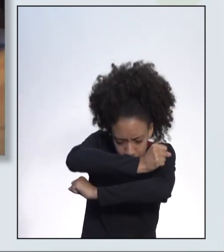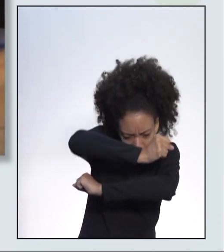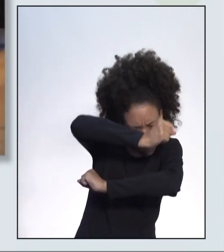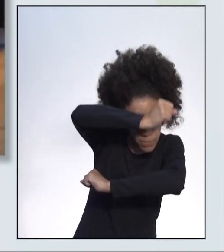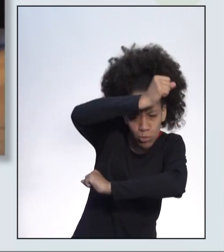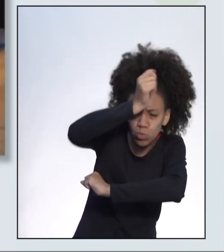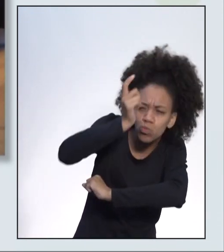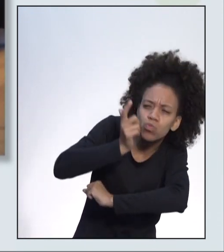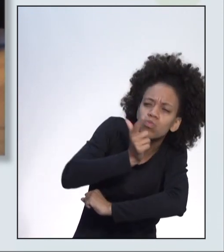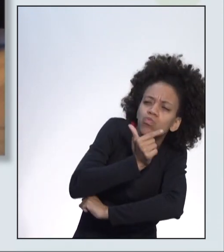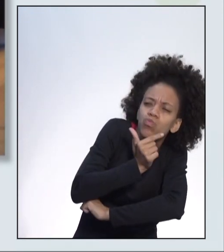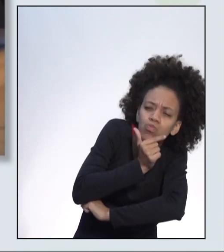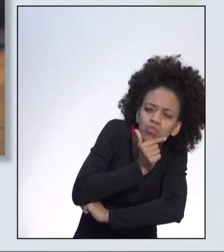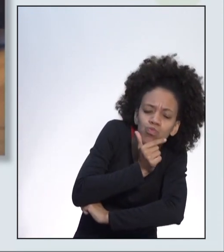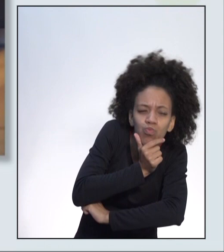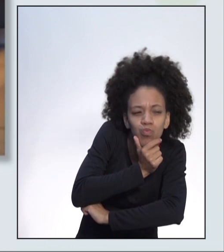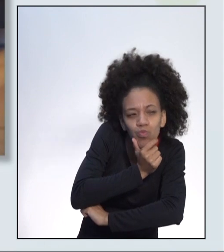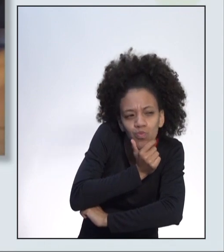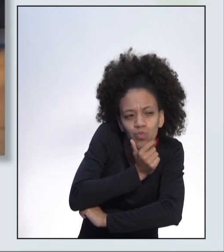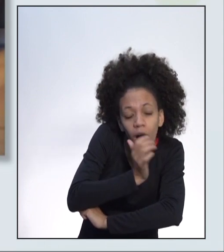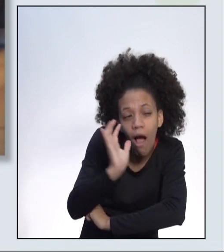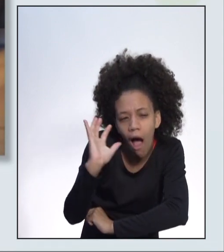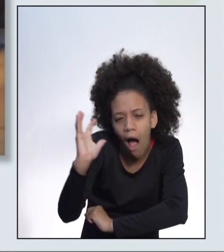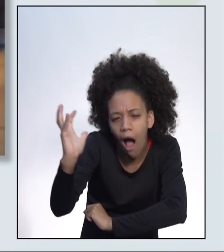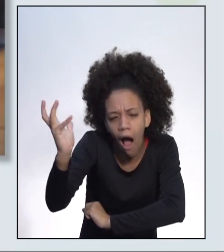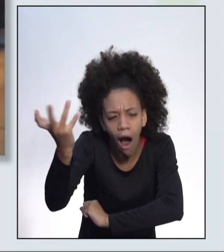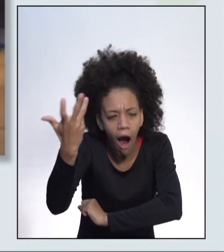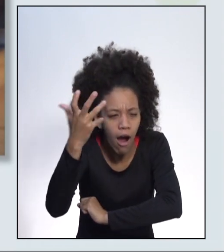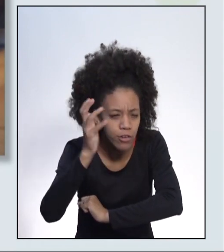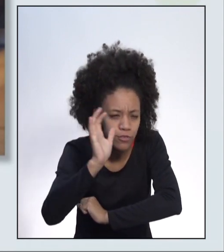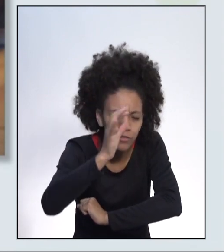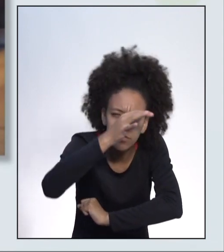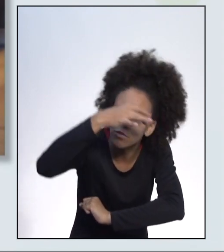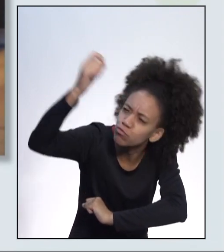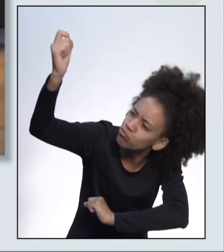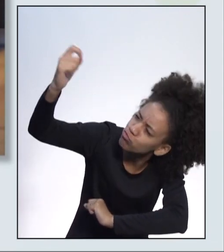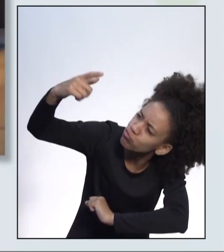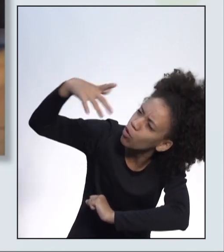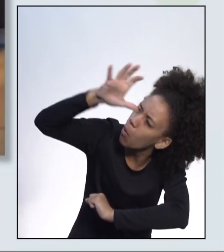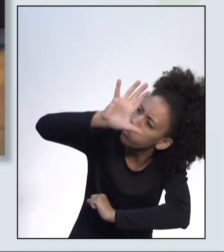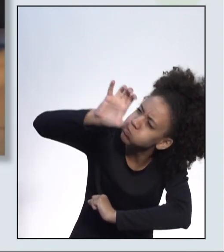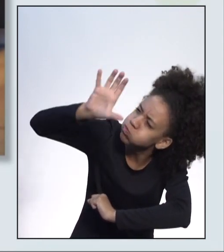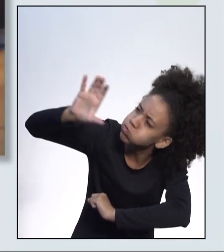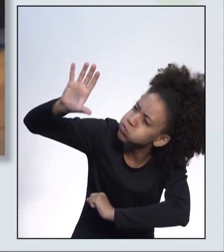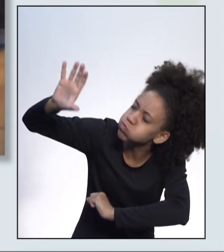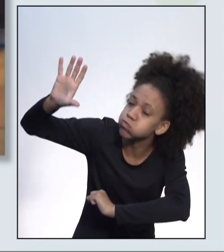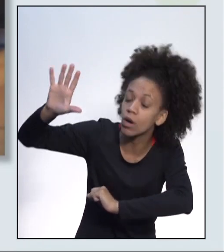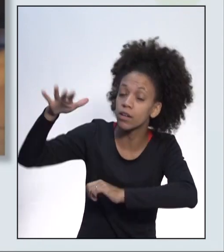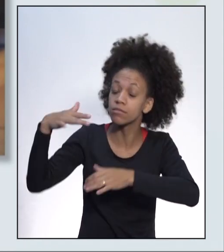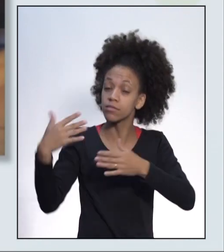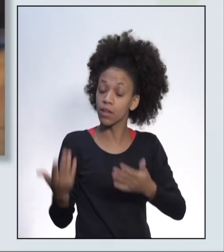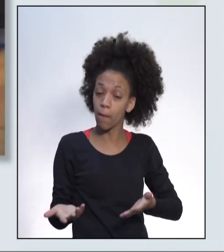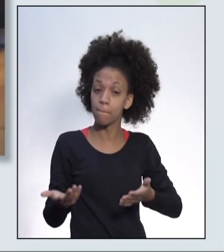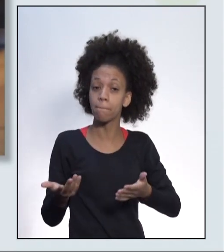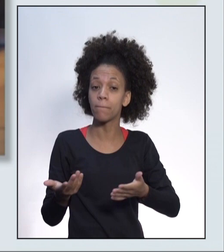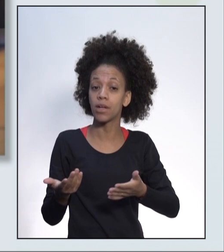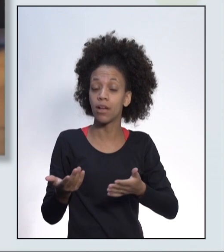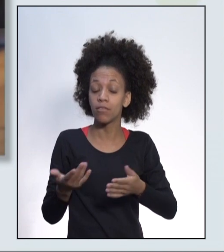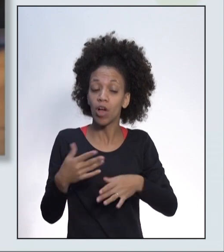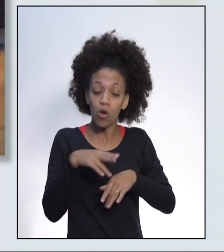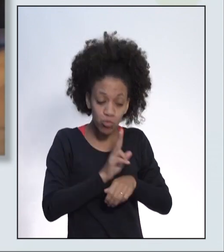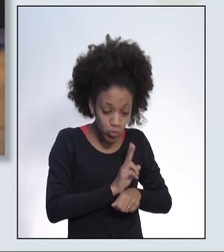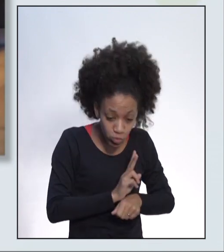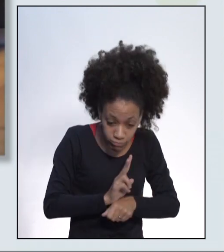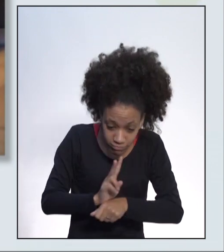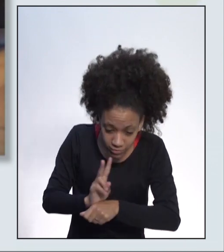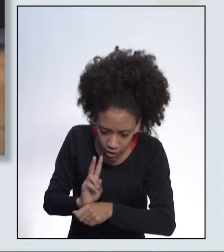mas o outro é de realmente eu tô cuidando mais de algumas plantinhas, plantando